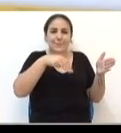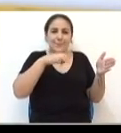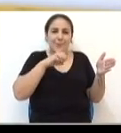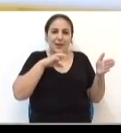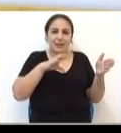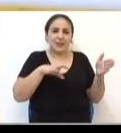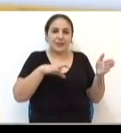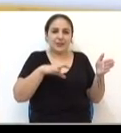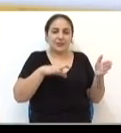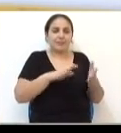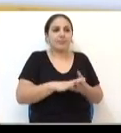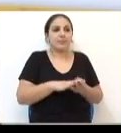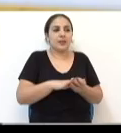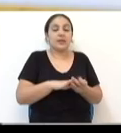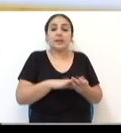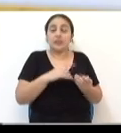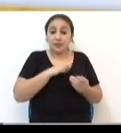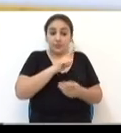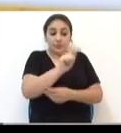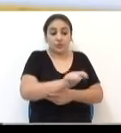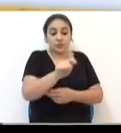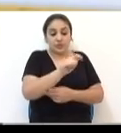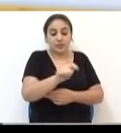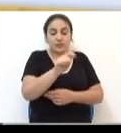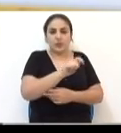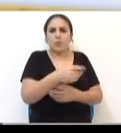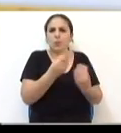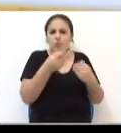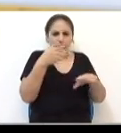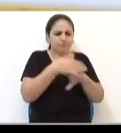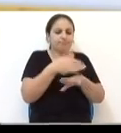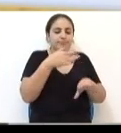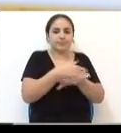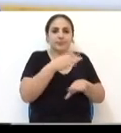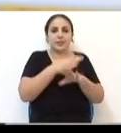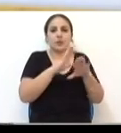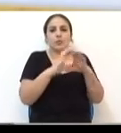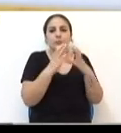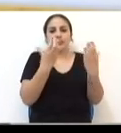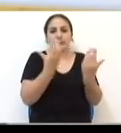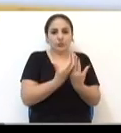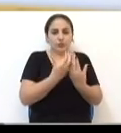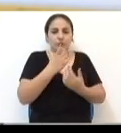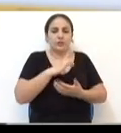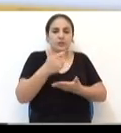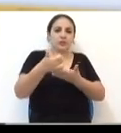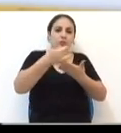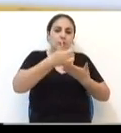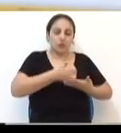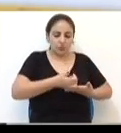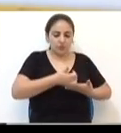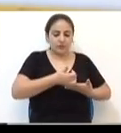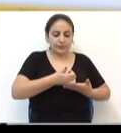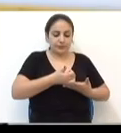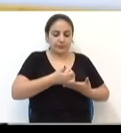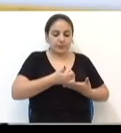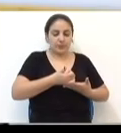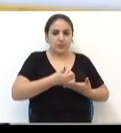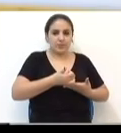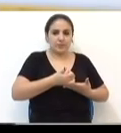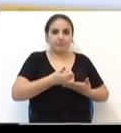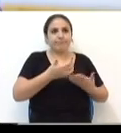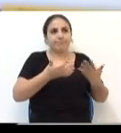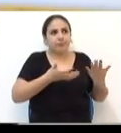A AMAC, de fato, ela foi uma associação muito participativa na comunidade, ela